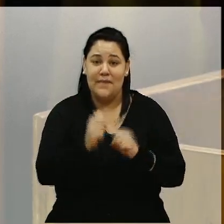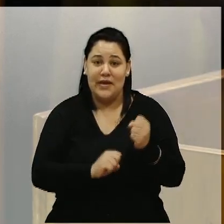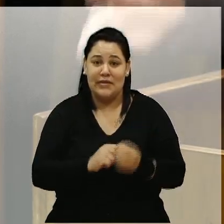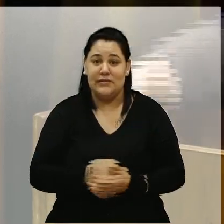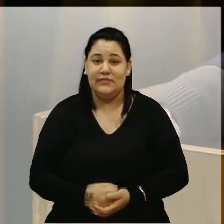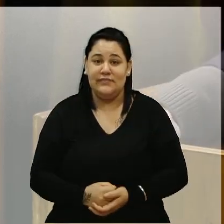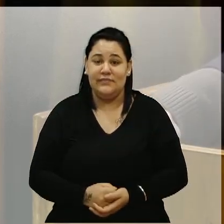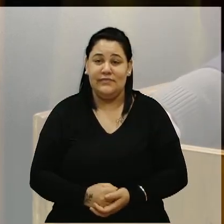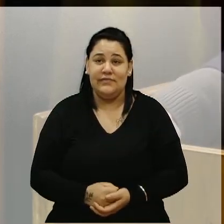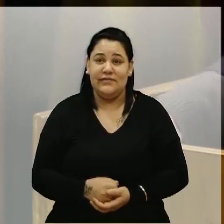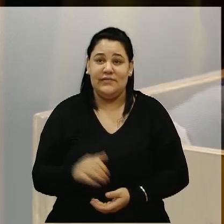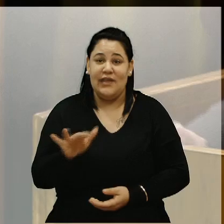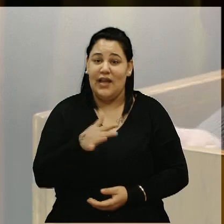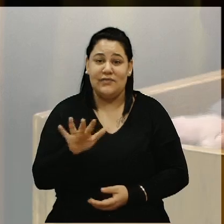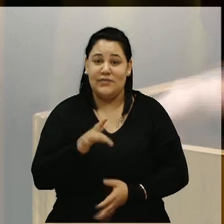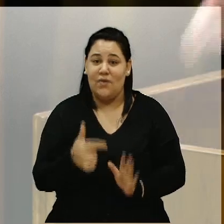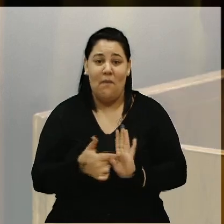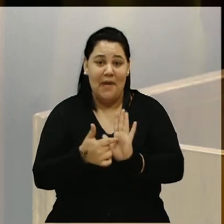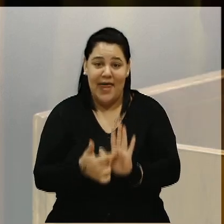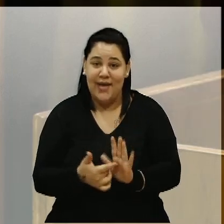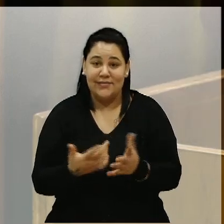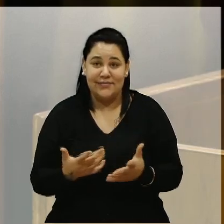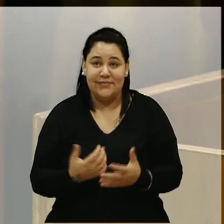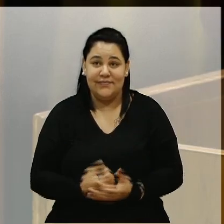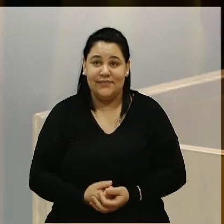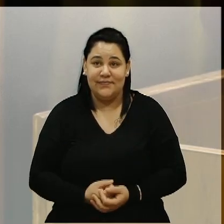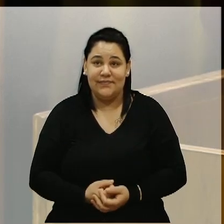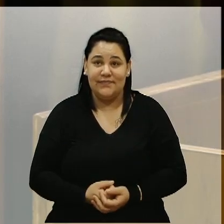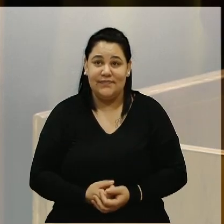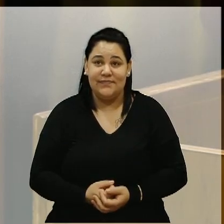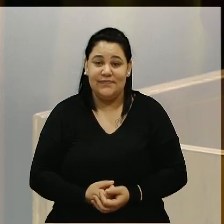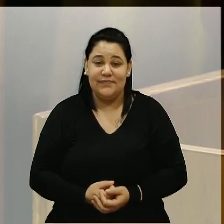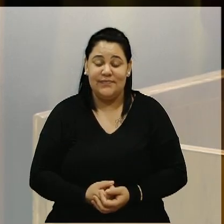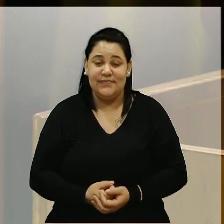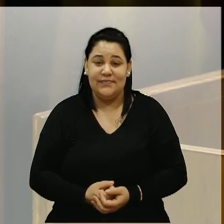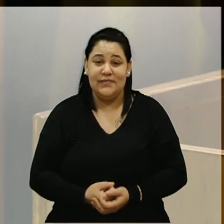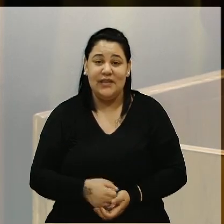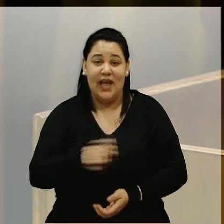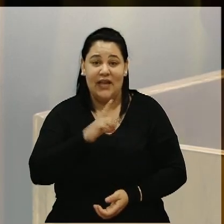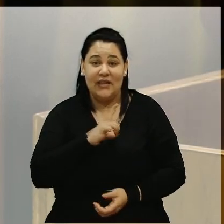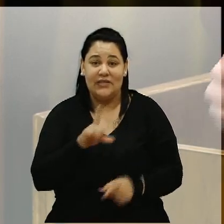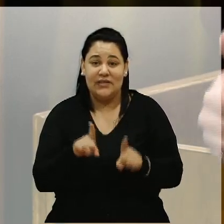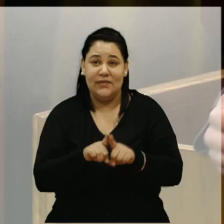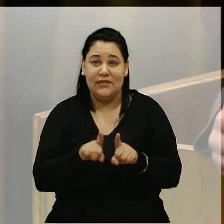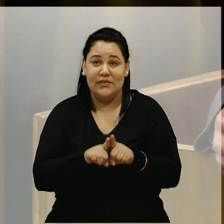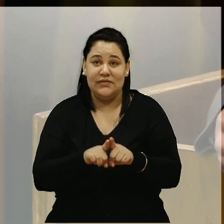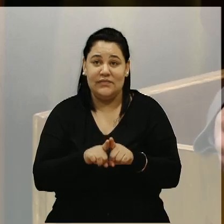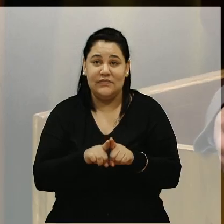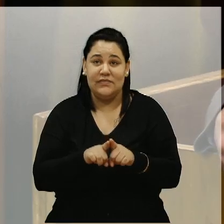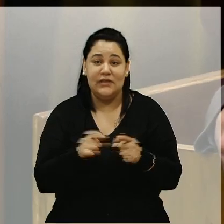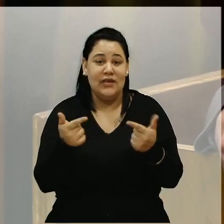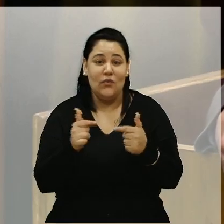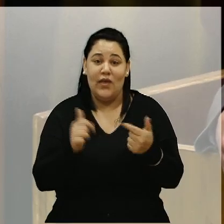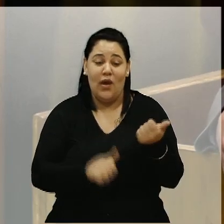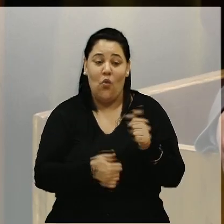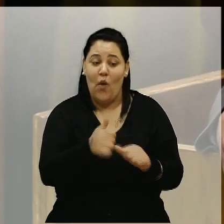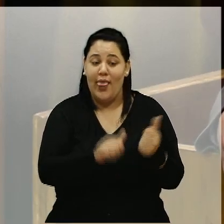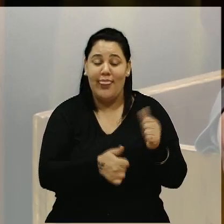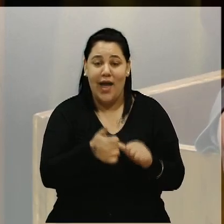sequer aparece alguma, e a que aparece não tem